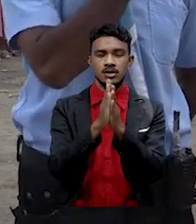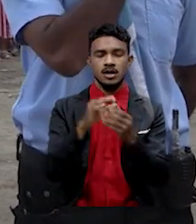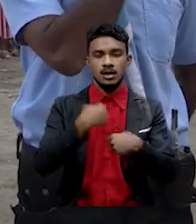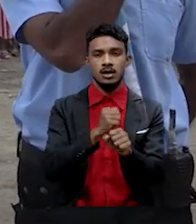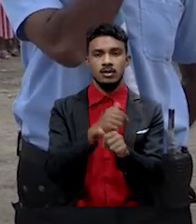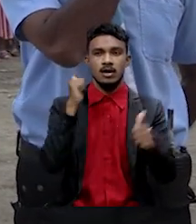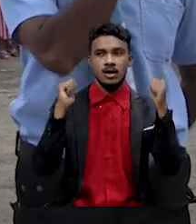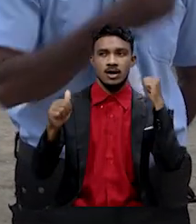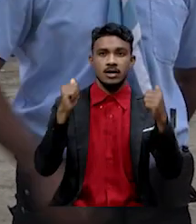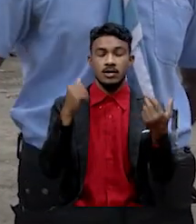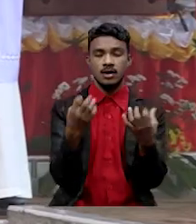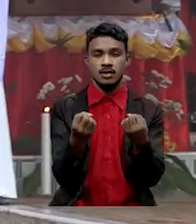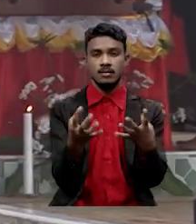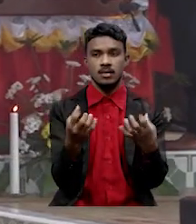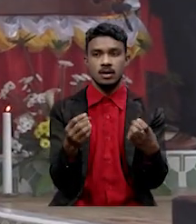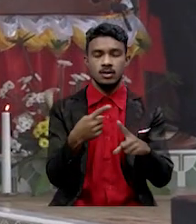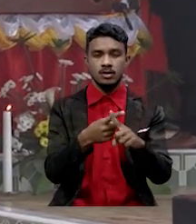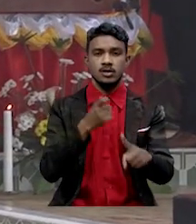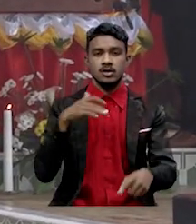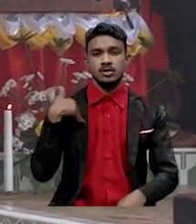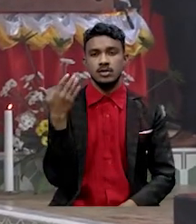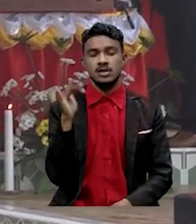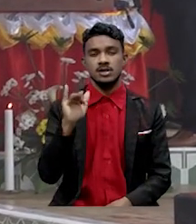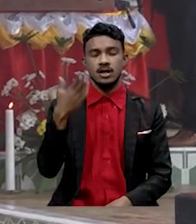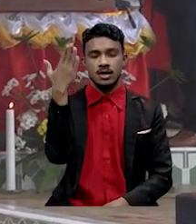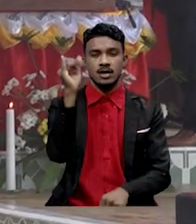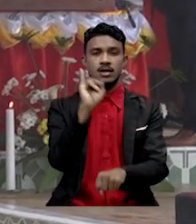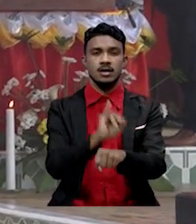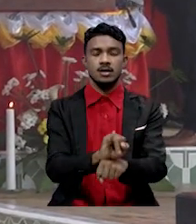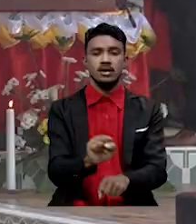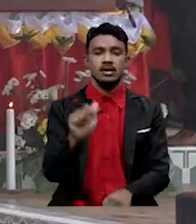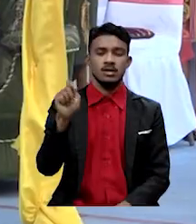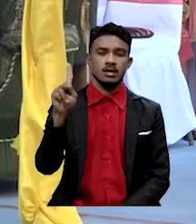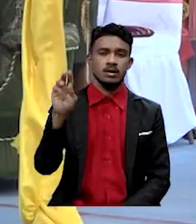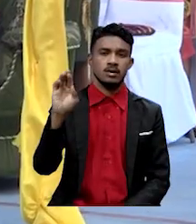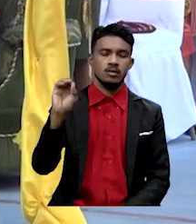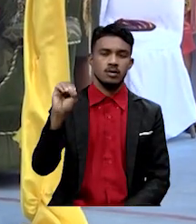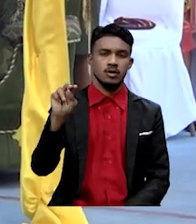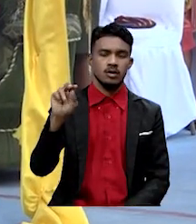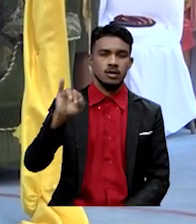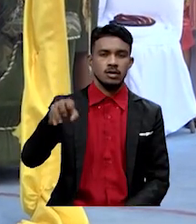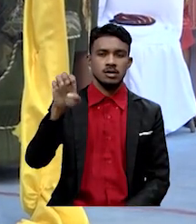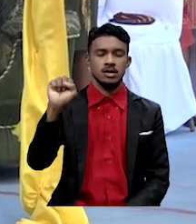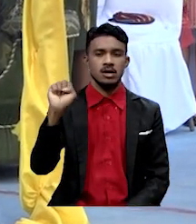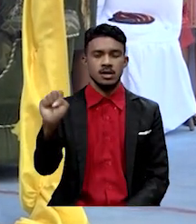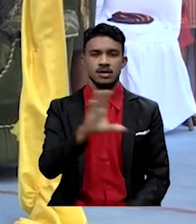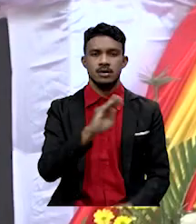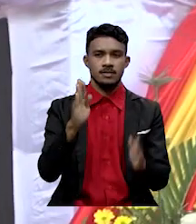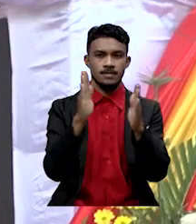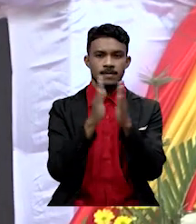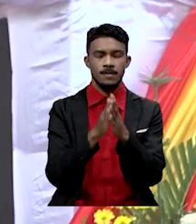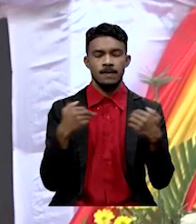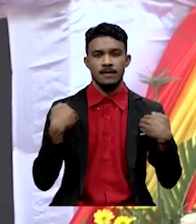de divertimento em Oim, o se jovencir a Igreja Paróquia Sagrado Coração de Jesus. Além da celebração missa